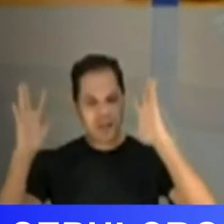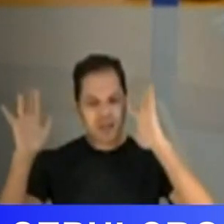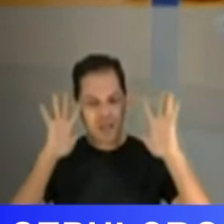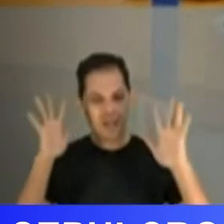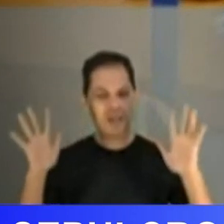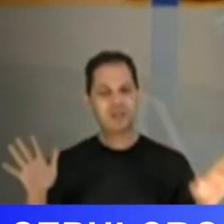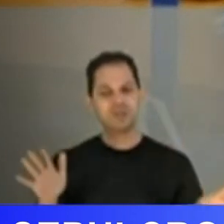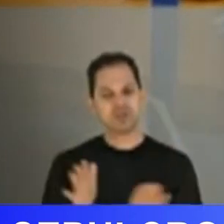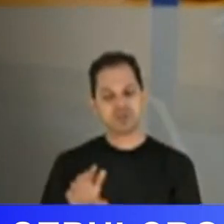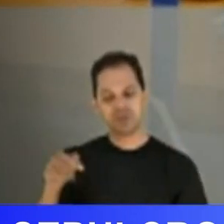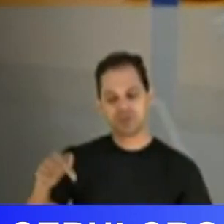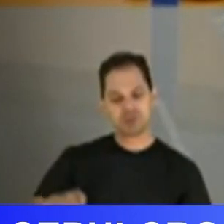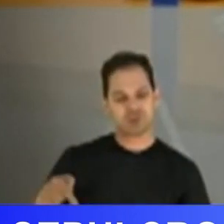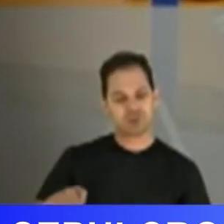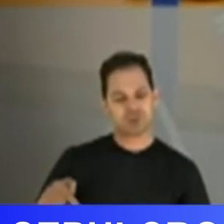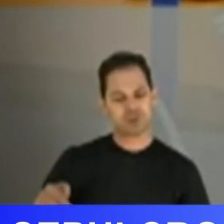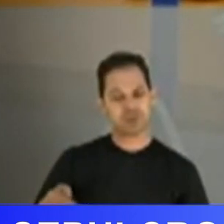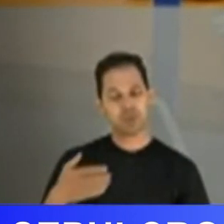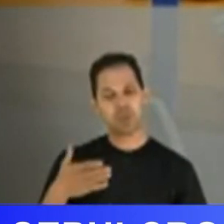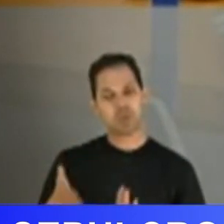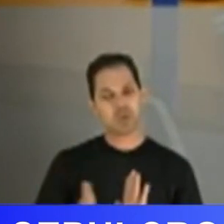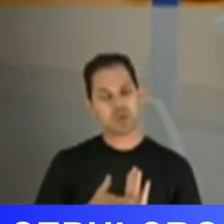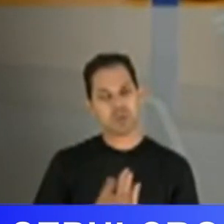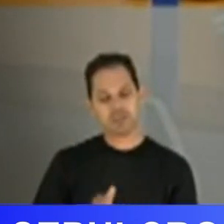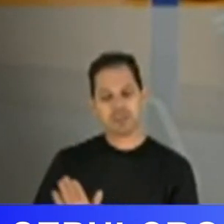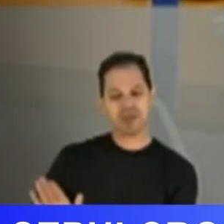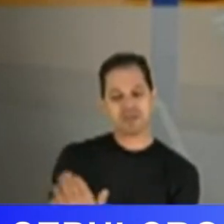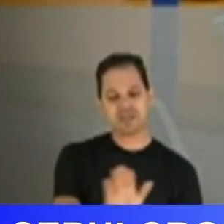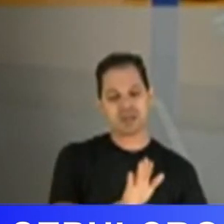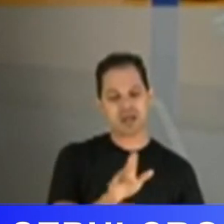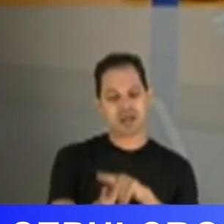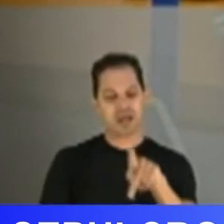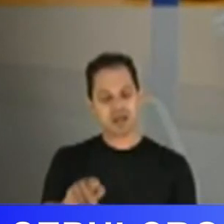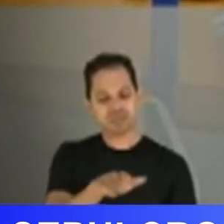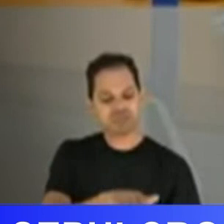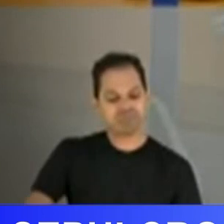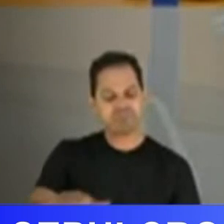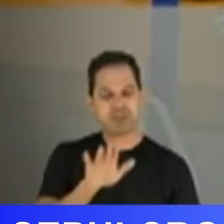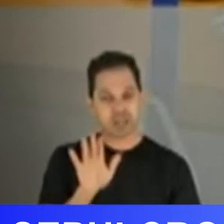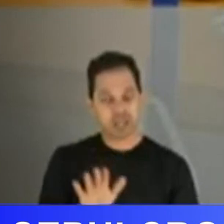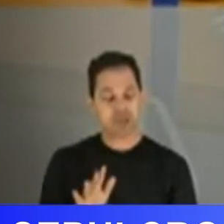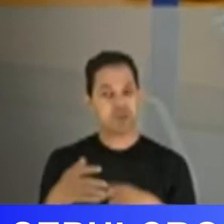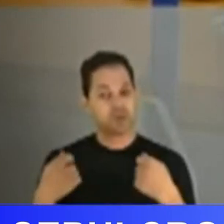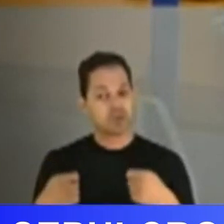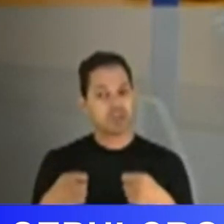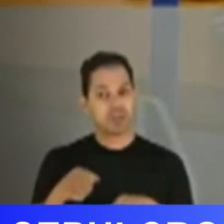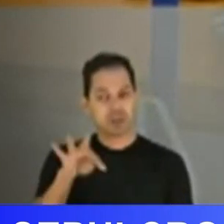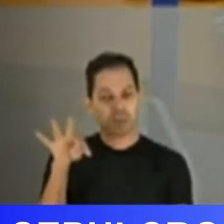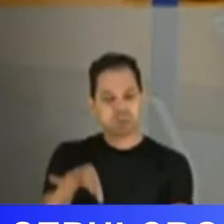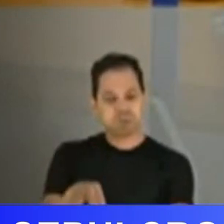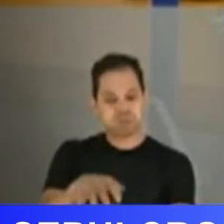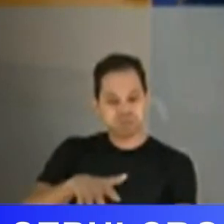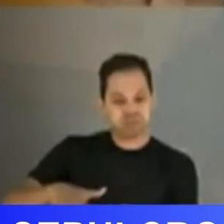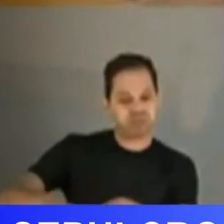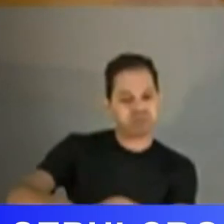posição econômica que o senhor chegou e se propôs a ajudar humanitariamente as pessoas, essa ajuda ela tem que ser transversal. Ela